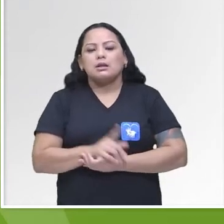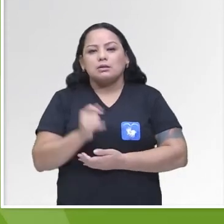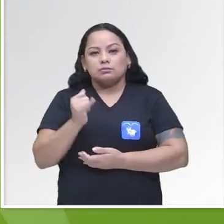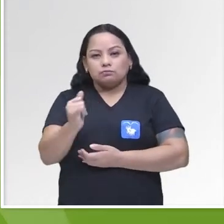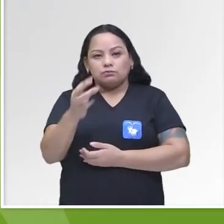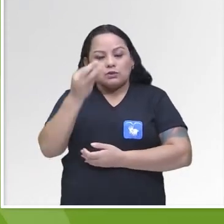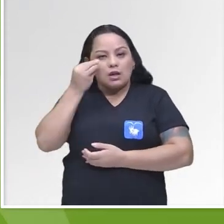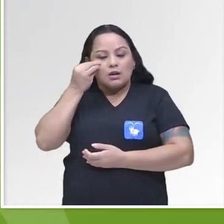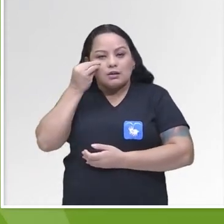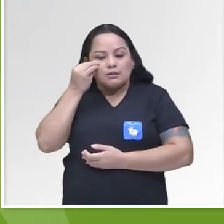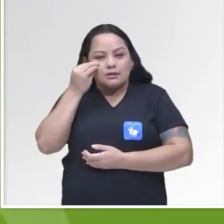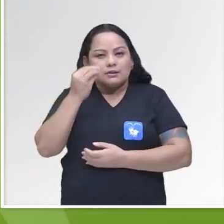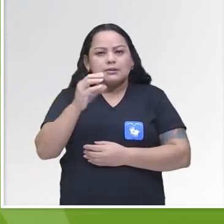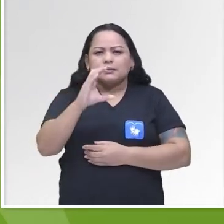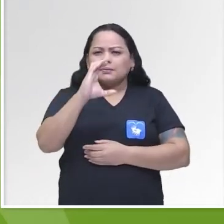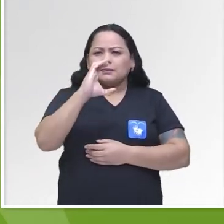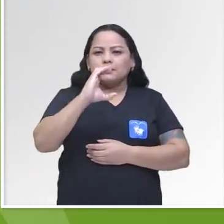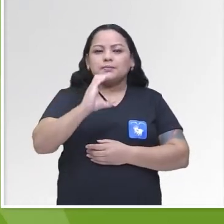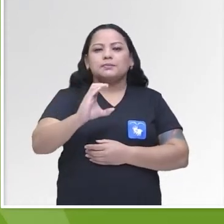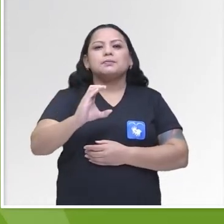Observem que esse carbono,